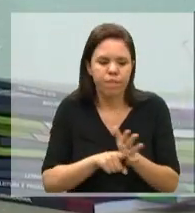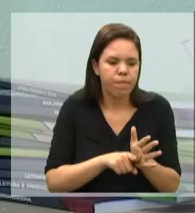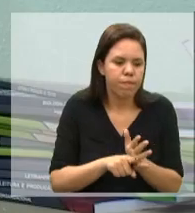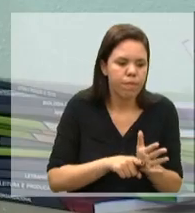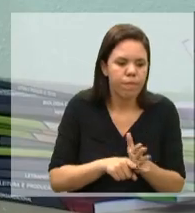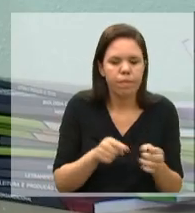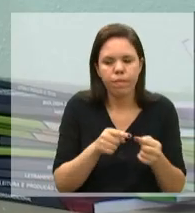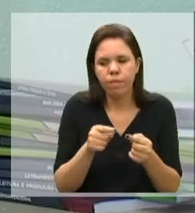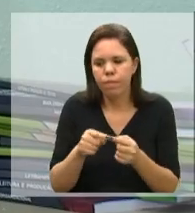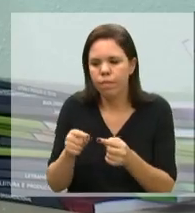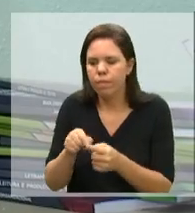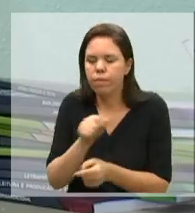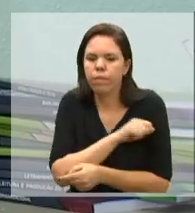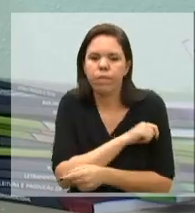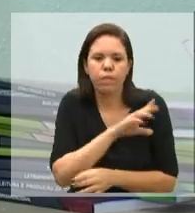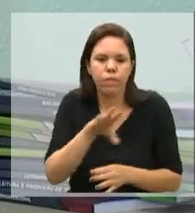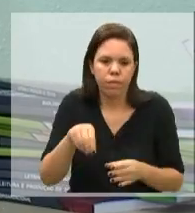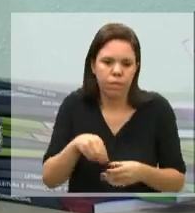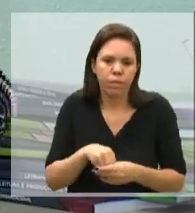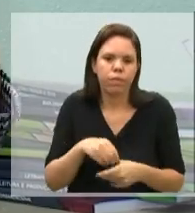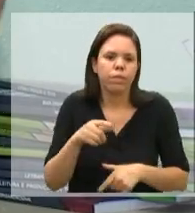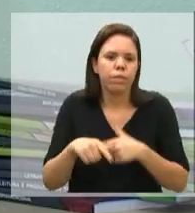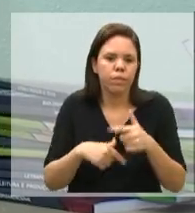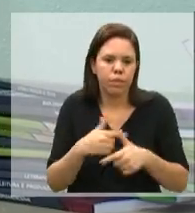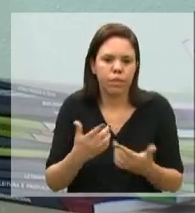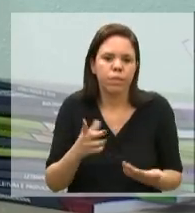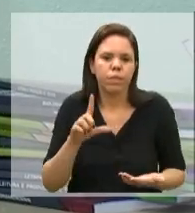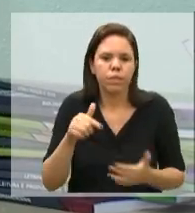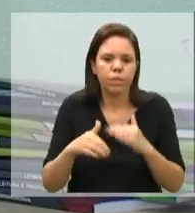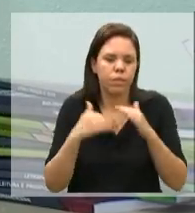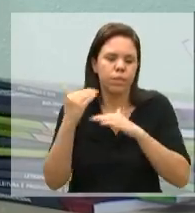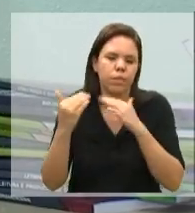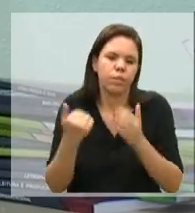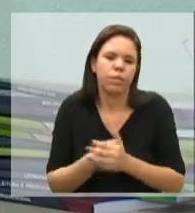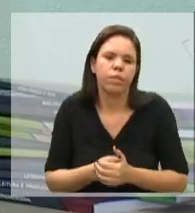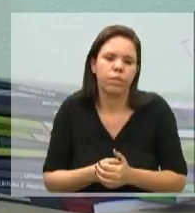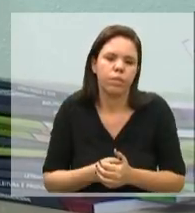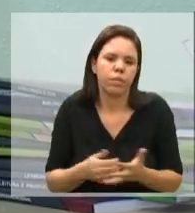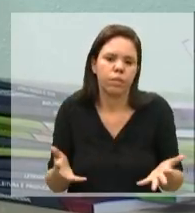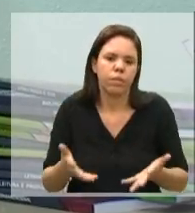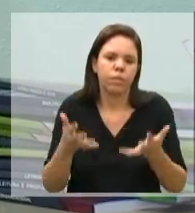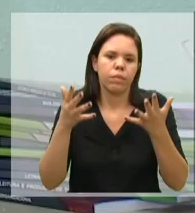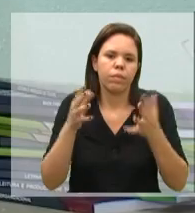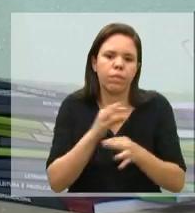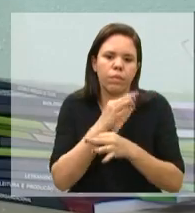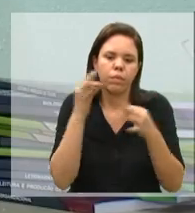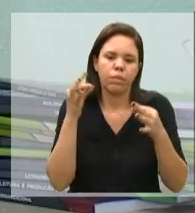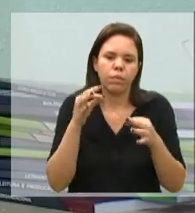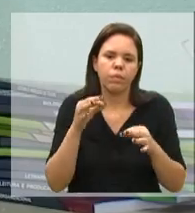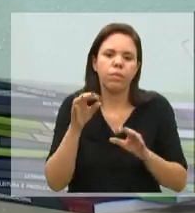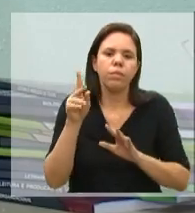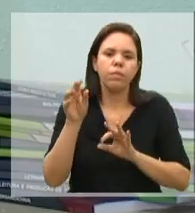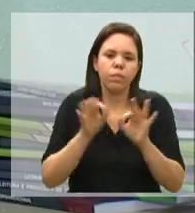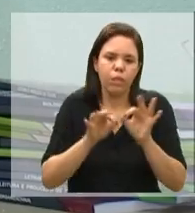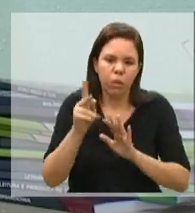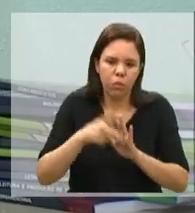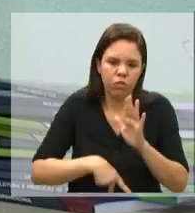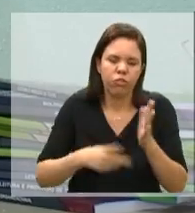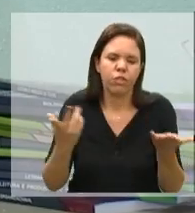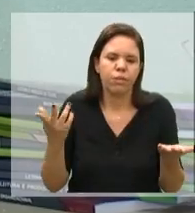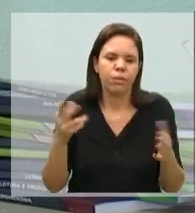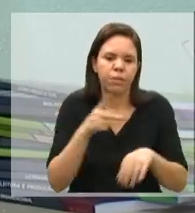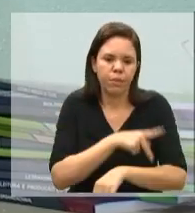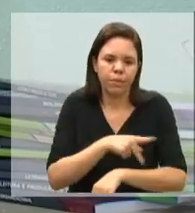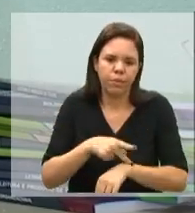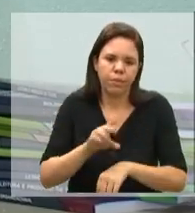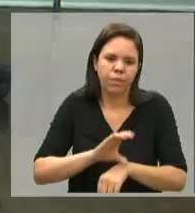necessidades desse aluno para ele se colocar no mercado, construindo bons e excelentes projetos pedagógicos dos cursos, ou